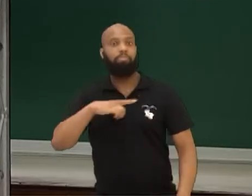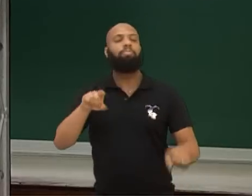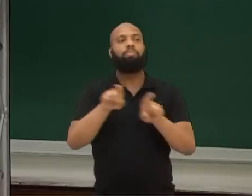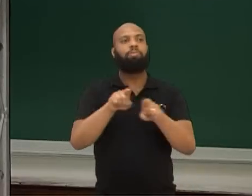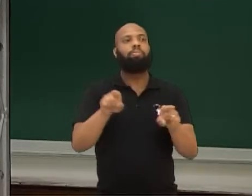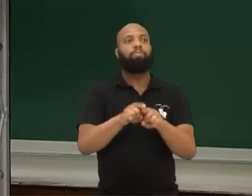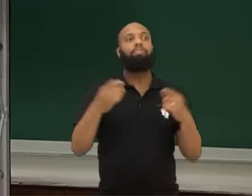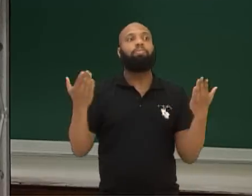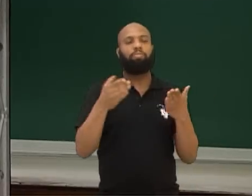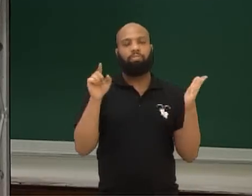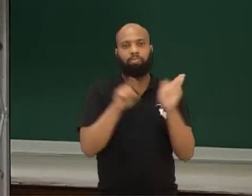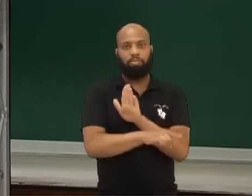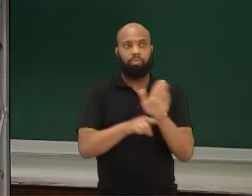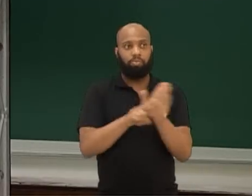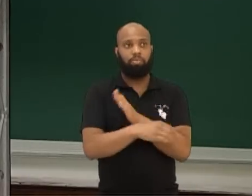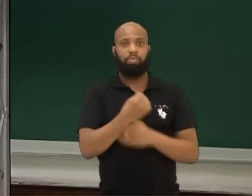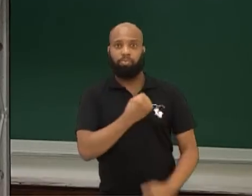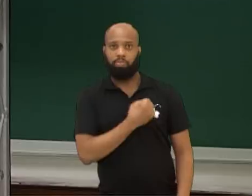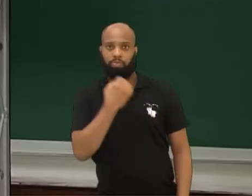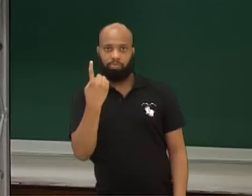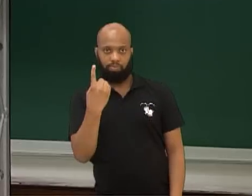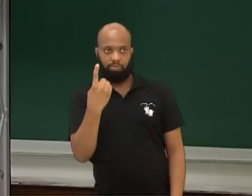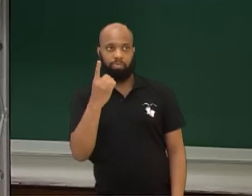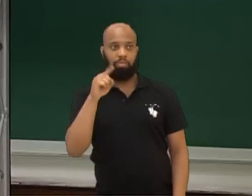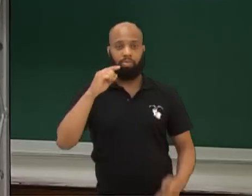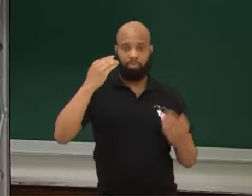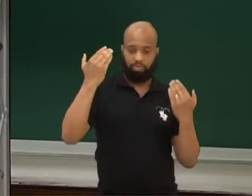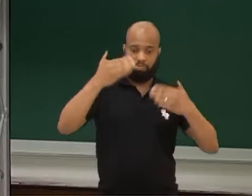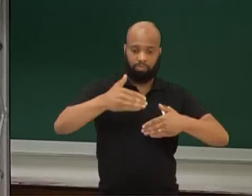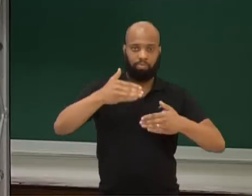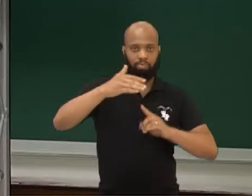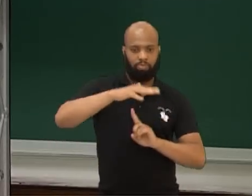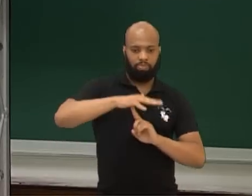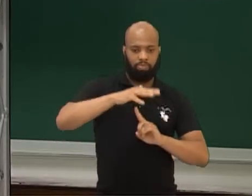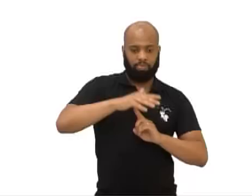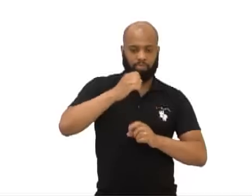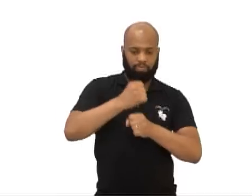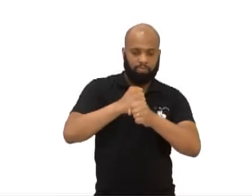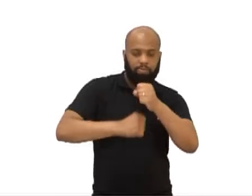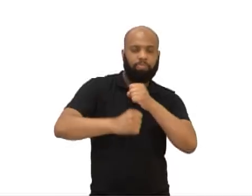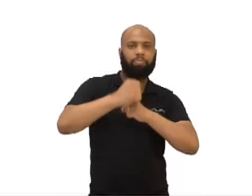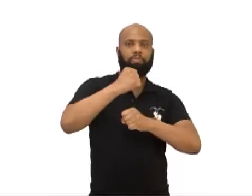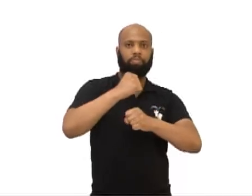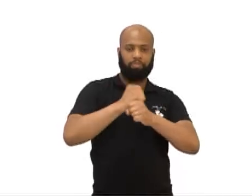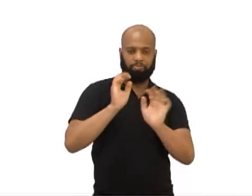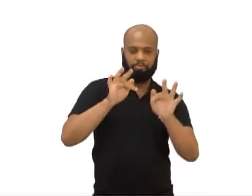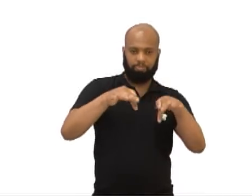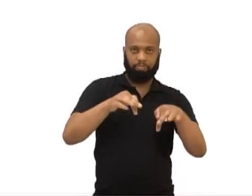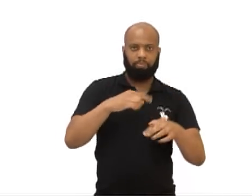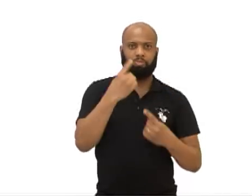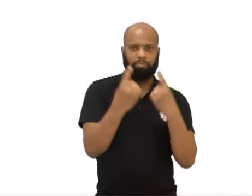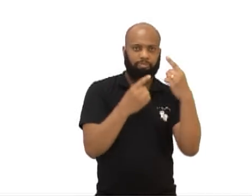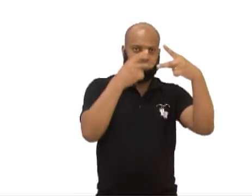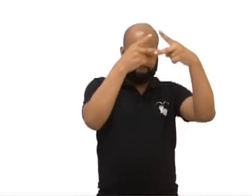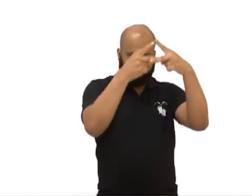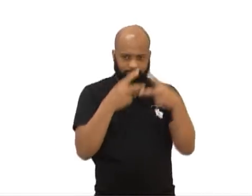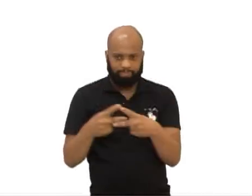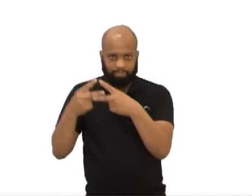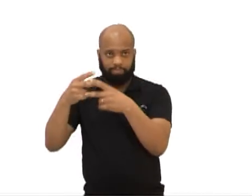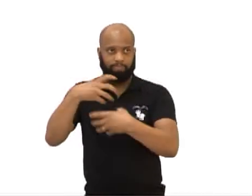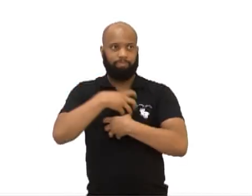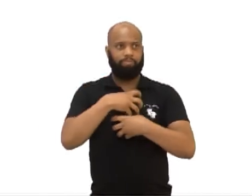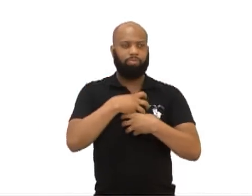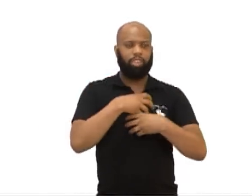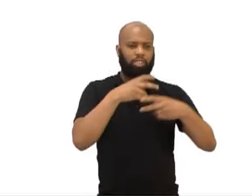fazer esse exercício 1, que foi lá da Prova Paraná do final do ano passado. Qual dos triângulos abaixo é